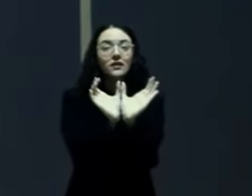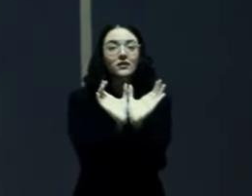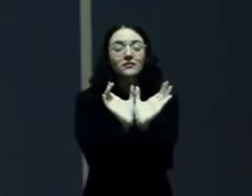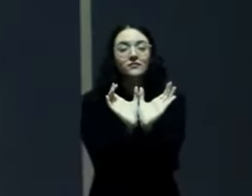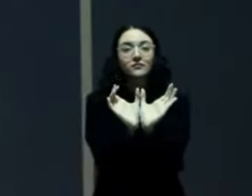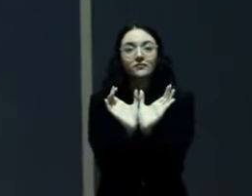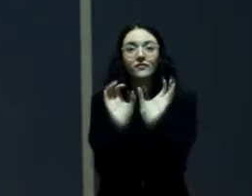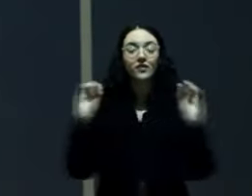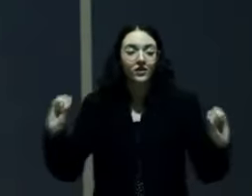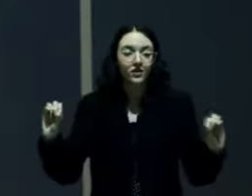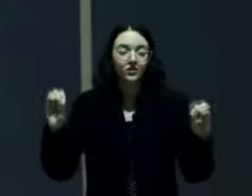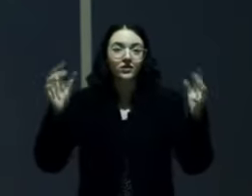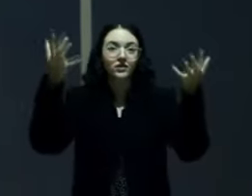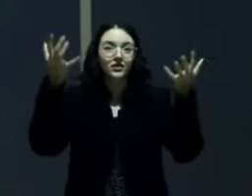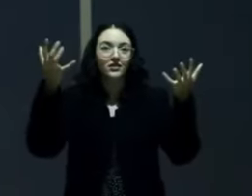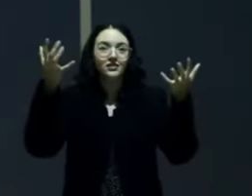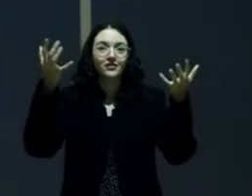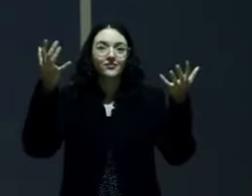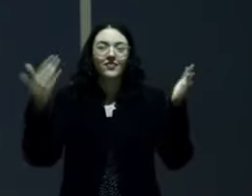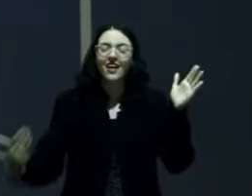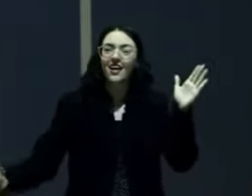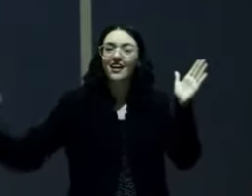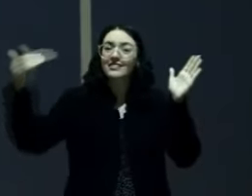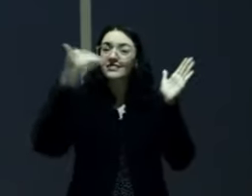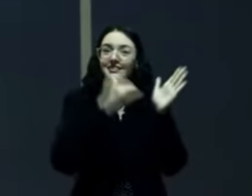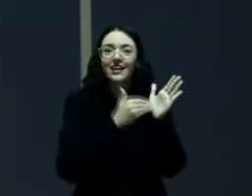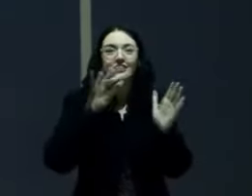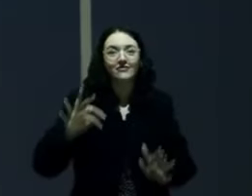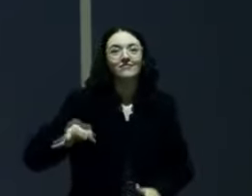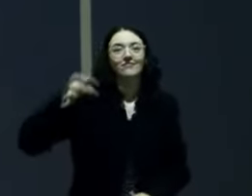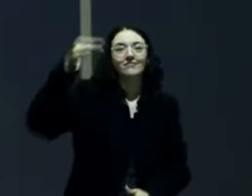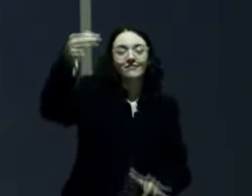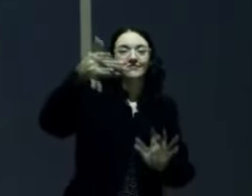vai acontecer até que Ele venha.